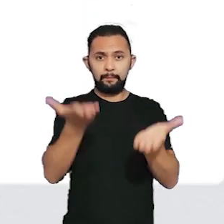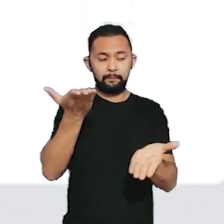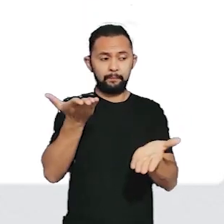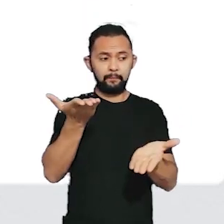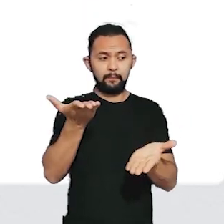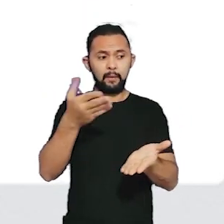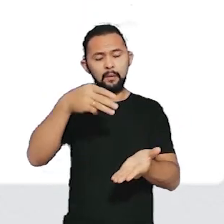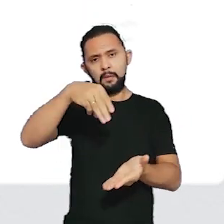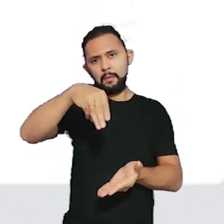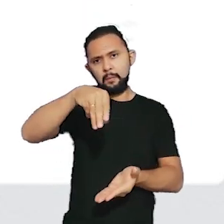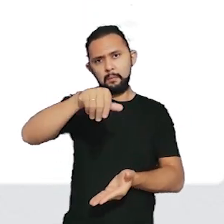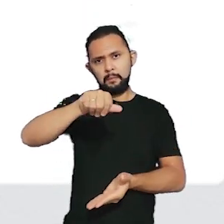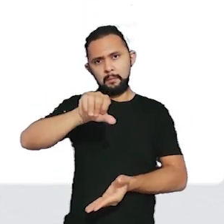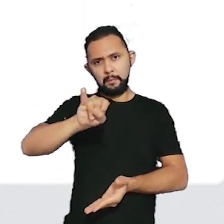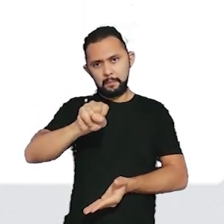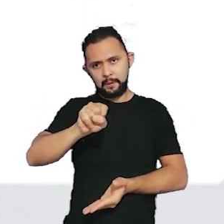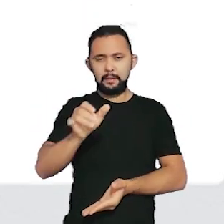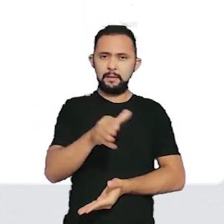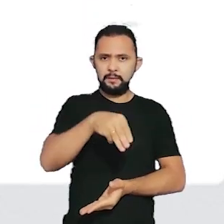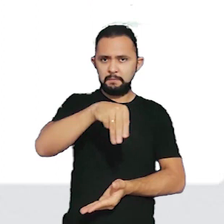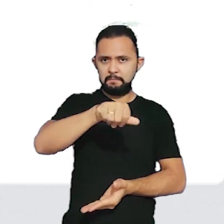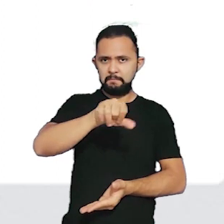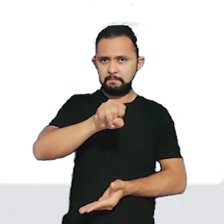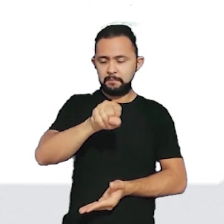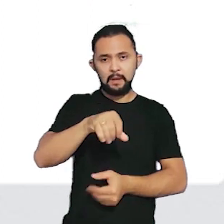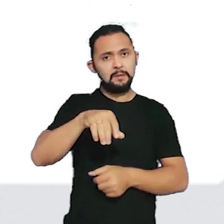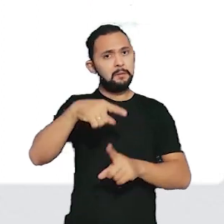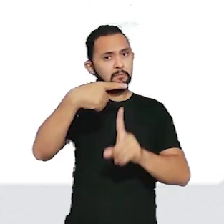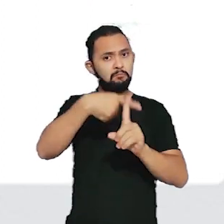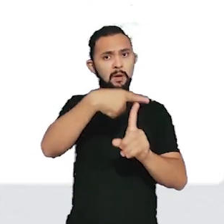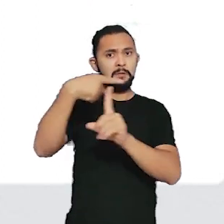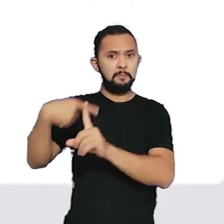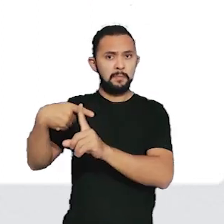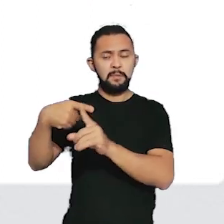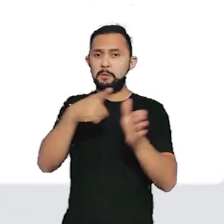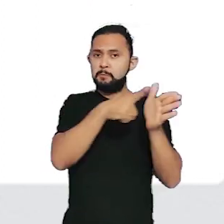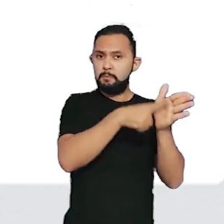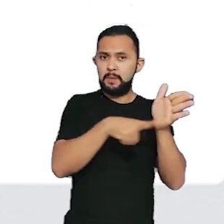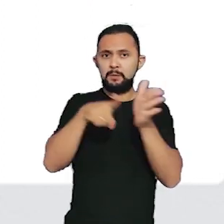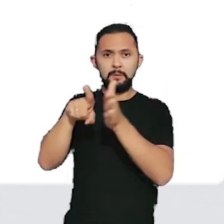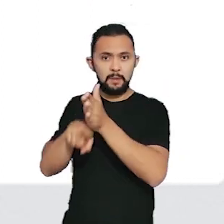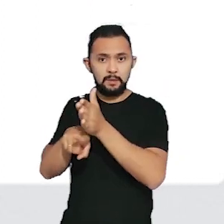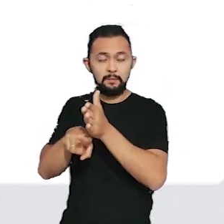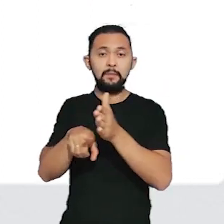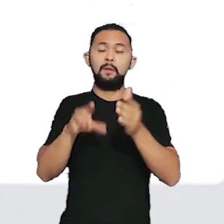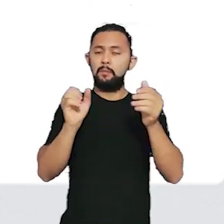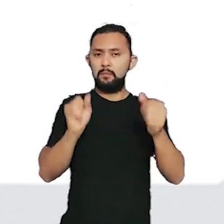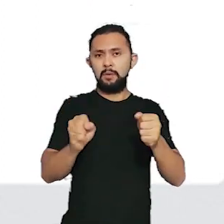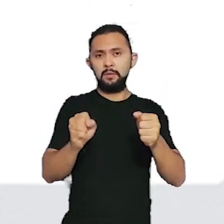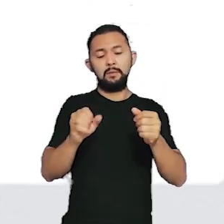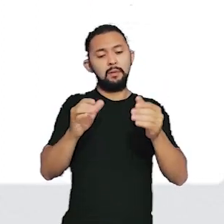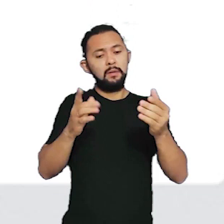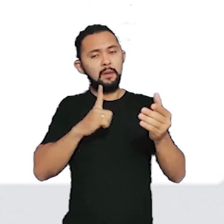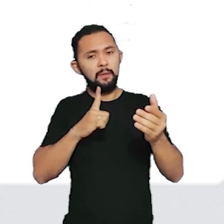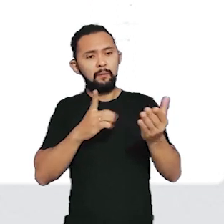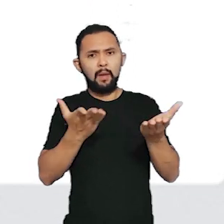mais, mais, ou menos, menos, ou então pode acontecer mais uma coisa menos outra, ou menos uma coisa e mais outra, tá?